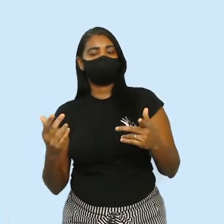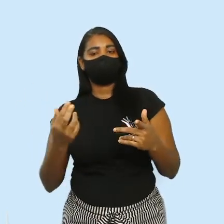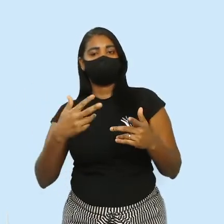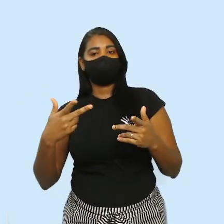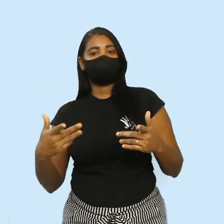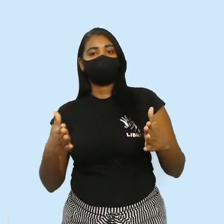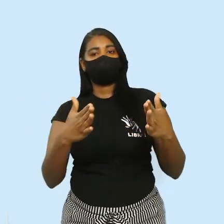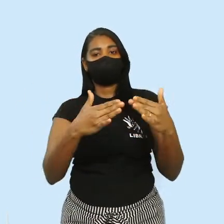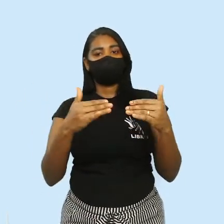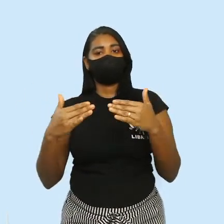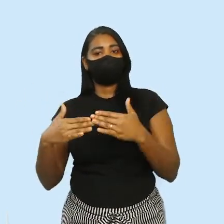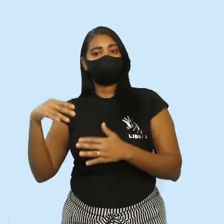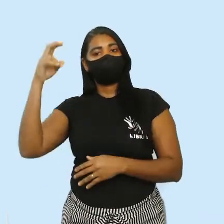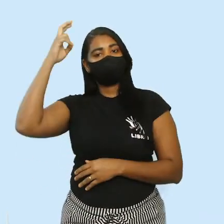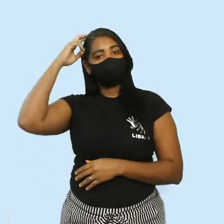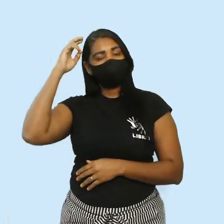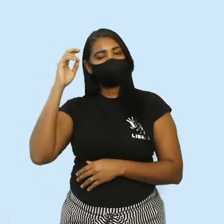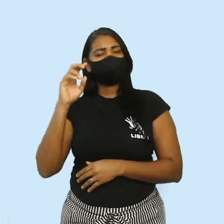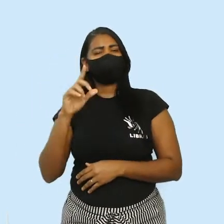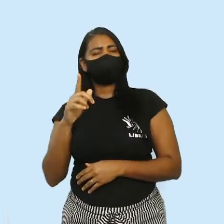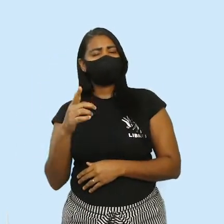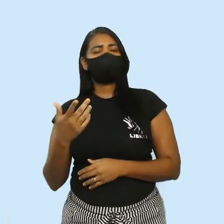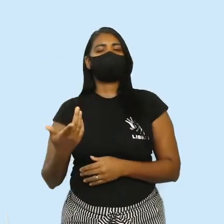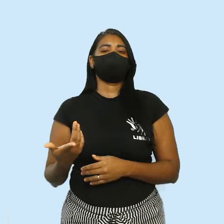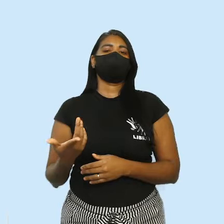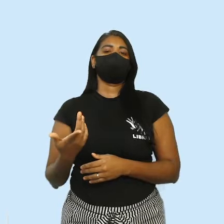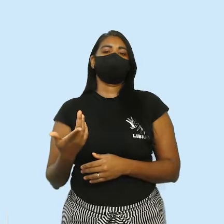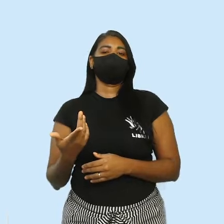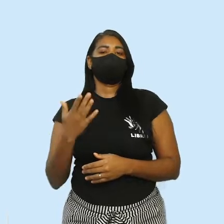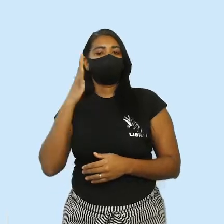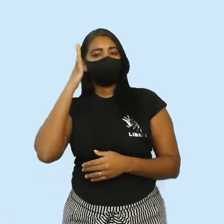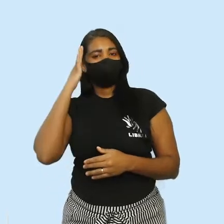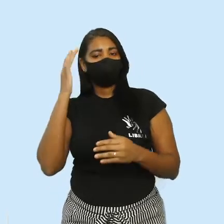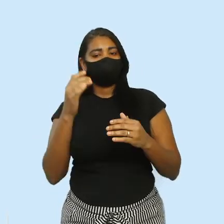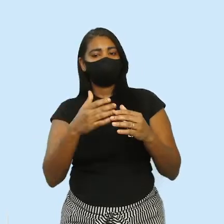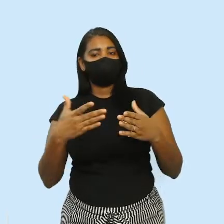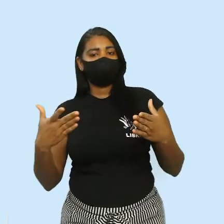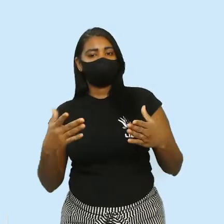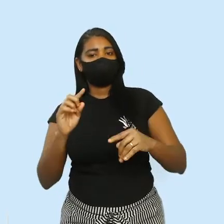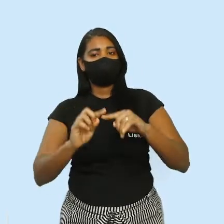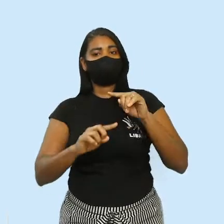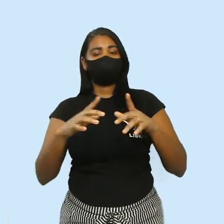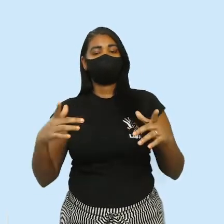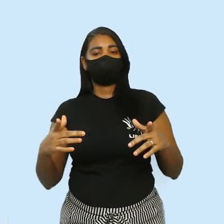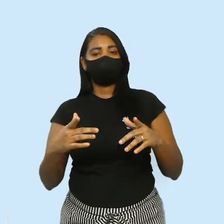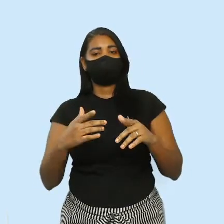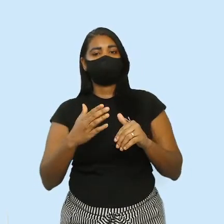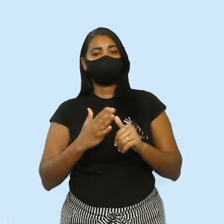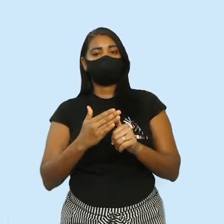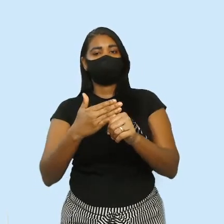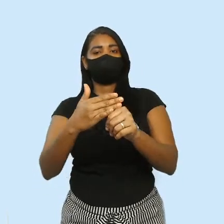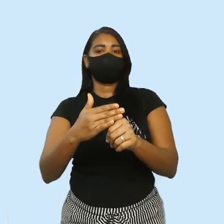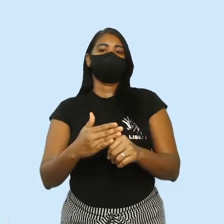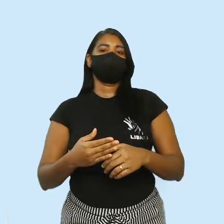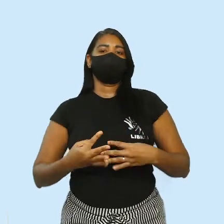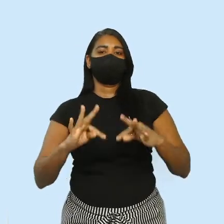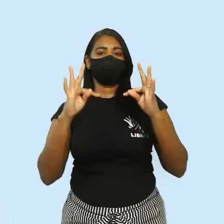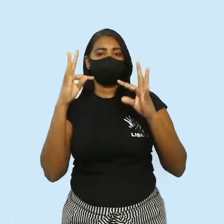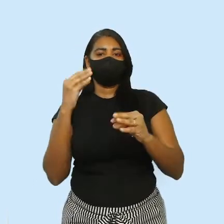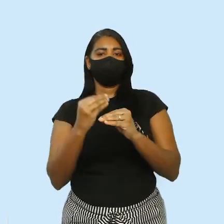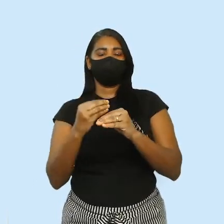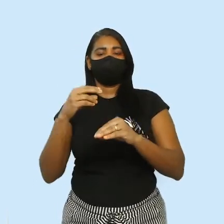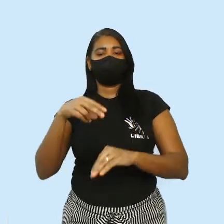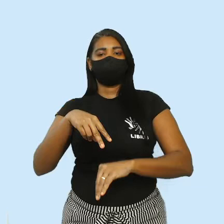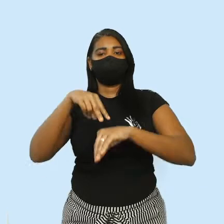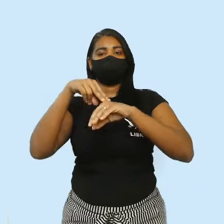espaços culturais ficaram fechados por um tempo. Então, houve essa escassez de recursos e a impossibilidade da presença do